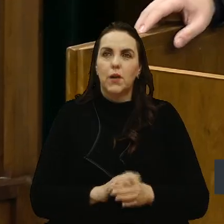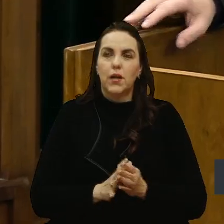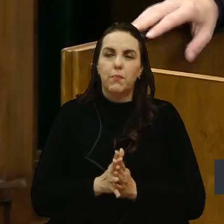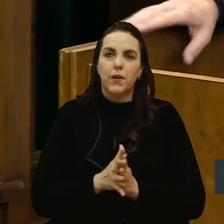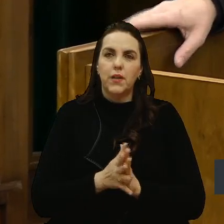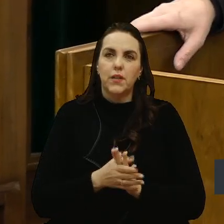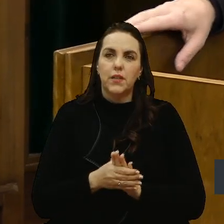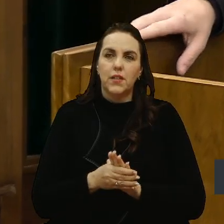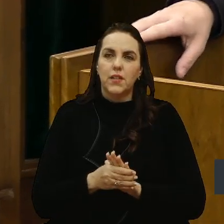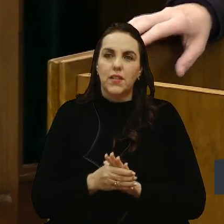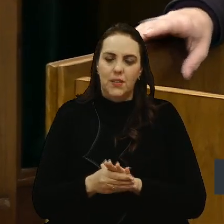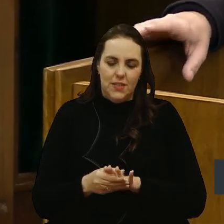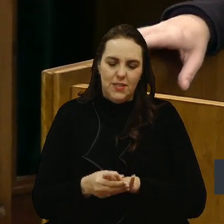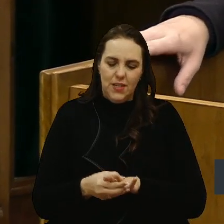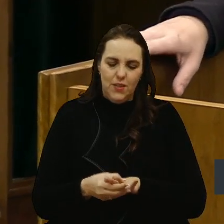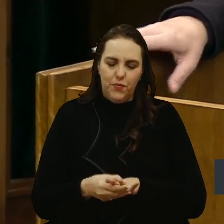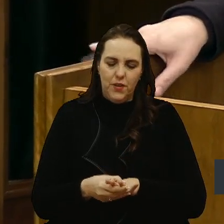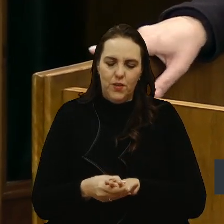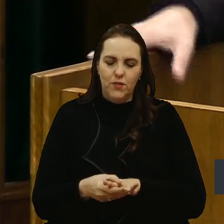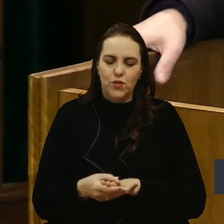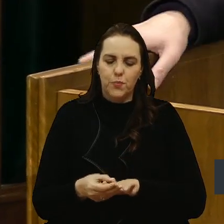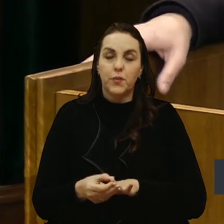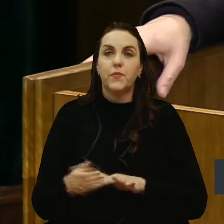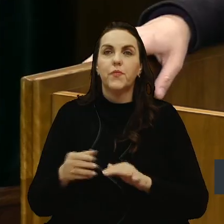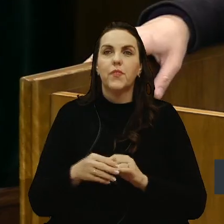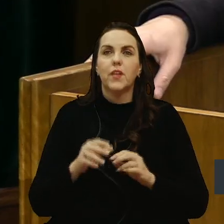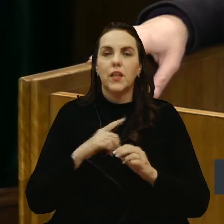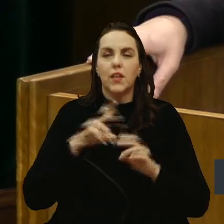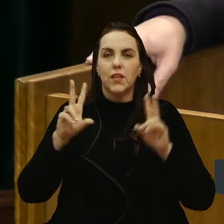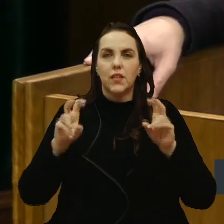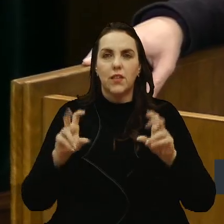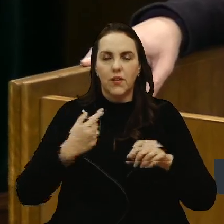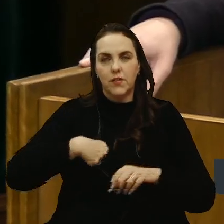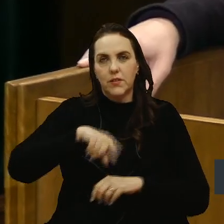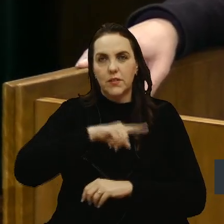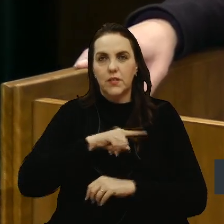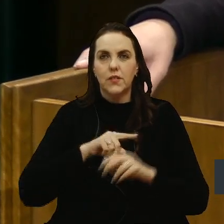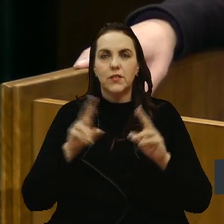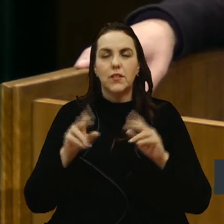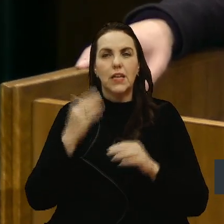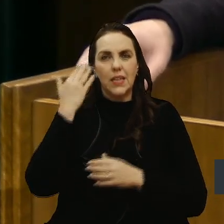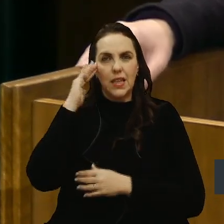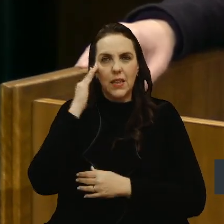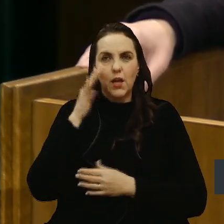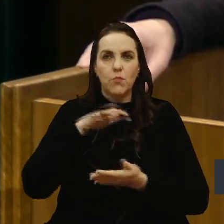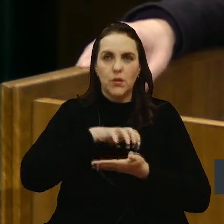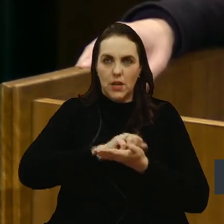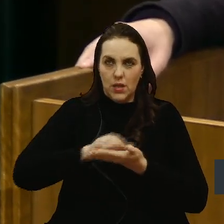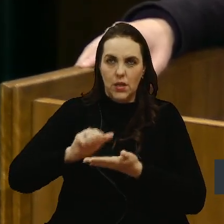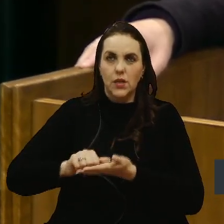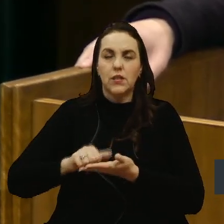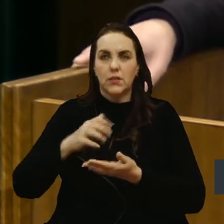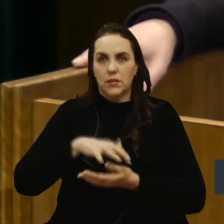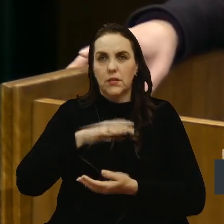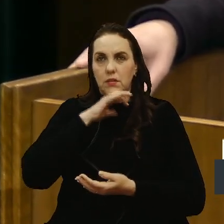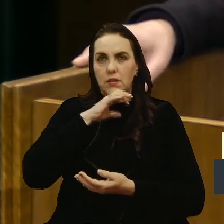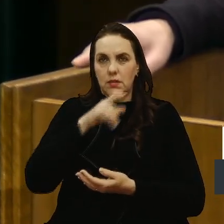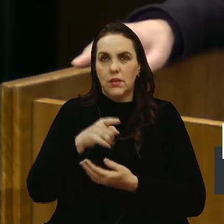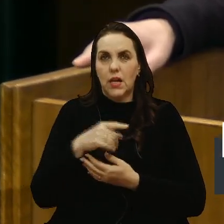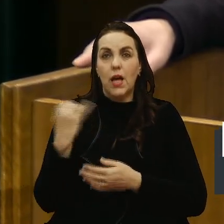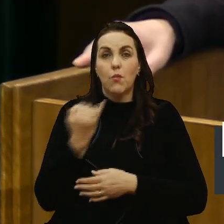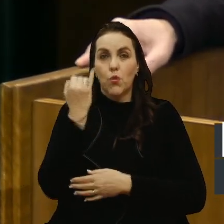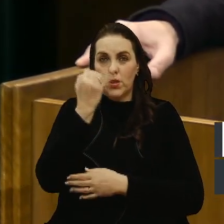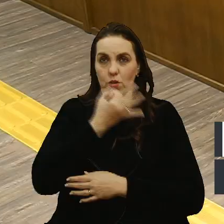da regularização fundiária, são temas que nós tratamos por entender que é uma questão importante, sim, para Caxias do